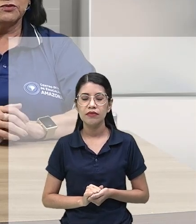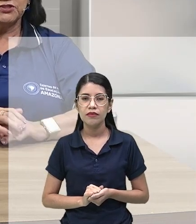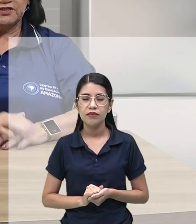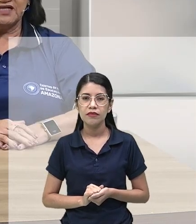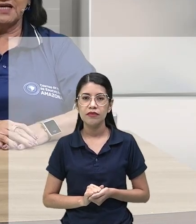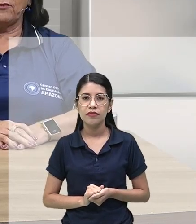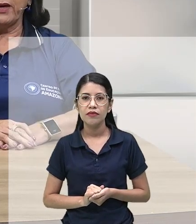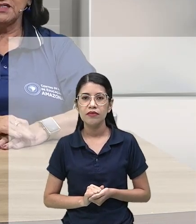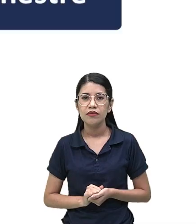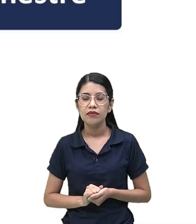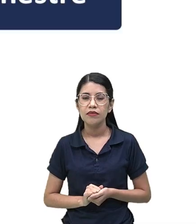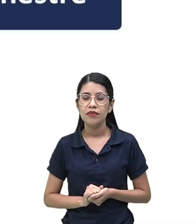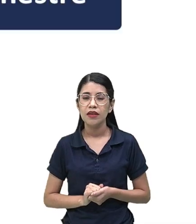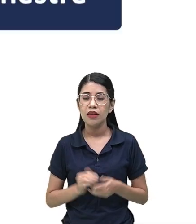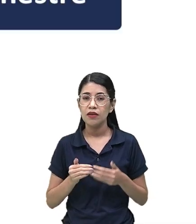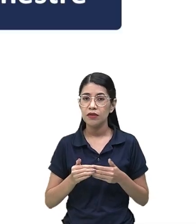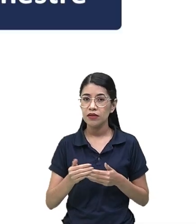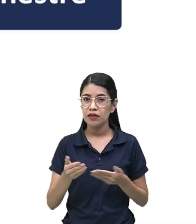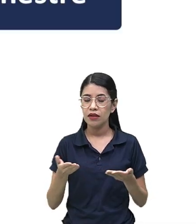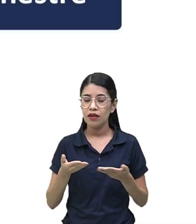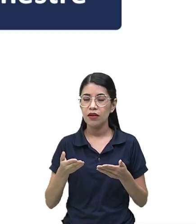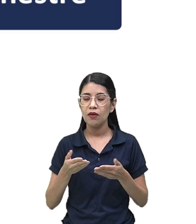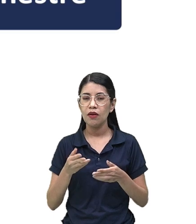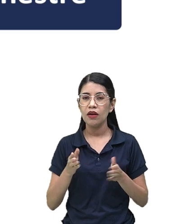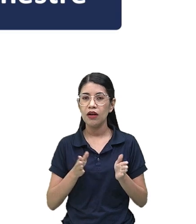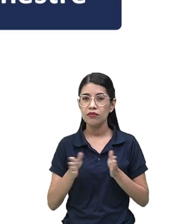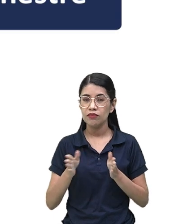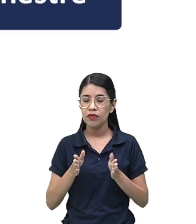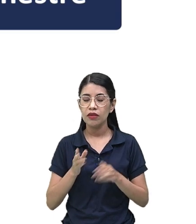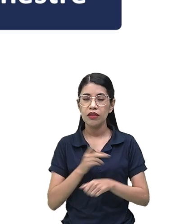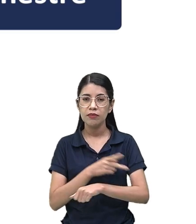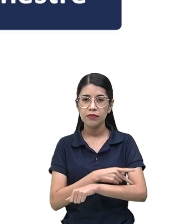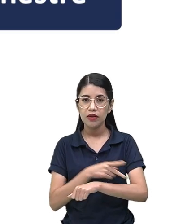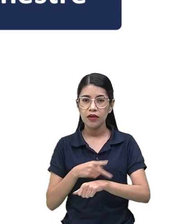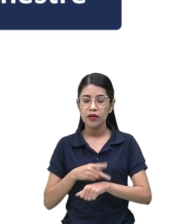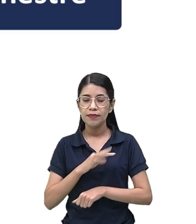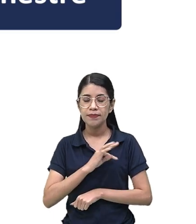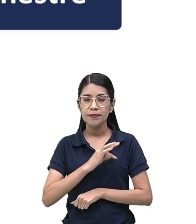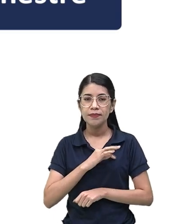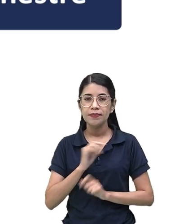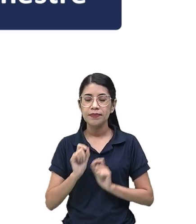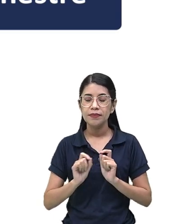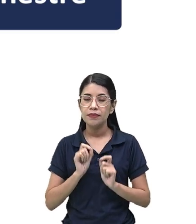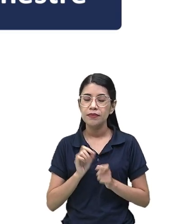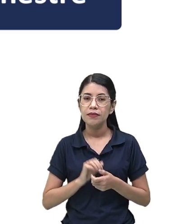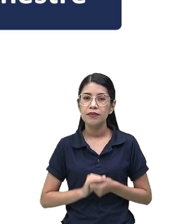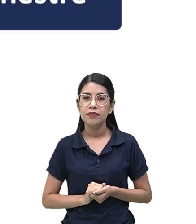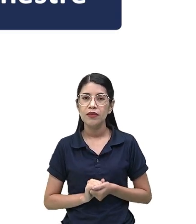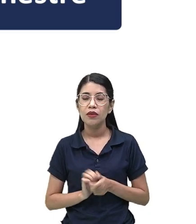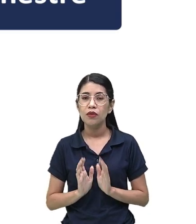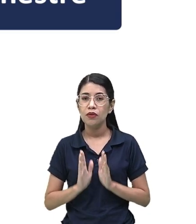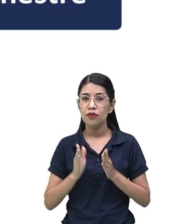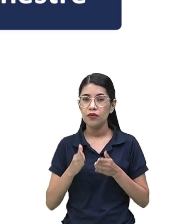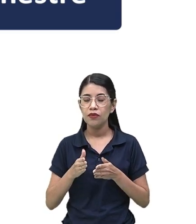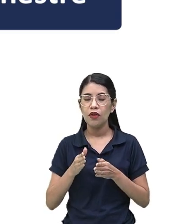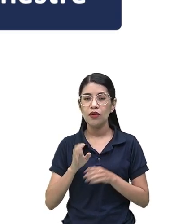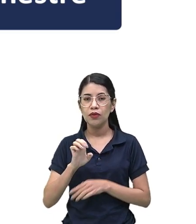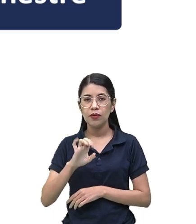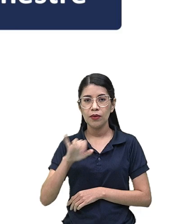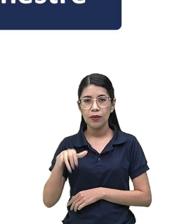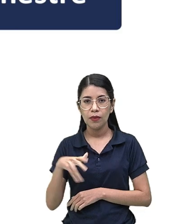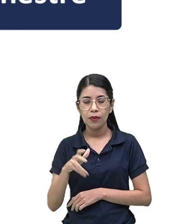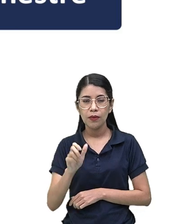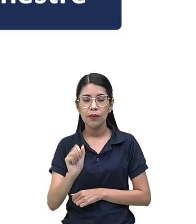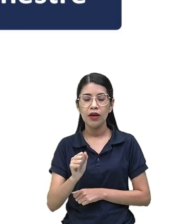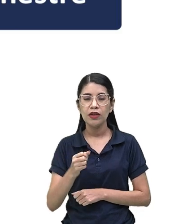nós vamos dar sequência com a nossa jornada pedagógica e técnica de educação para a educação de jovens e adultos